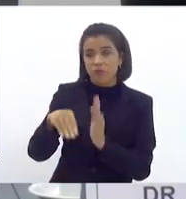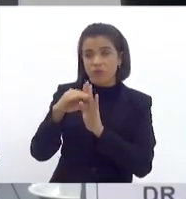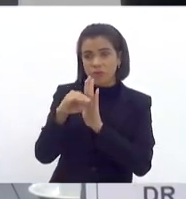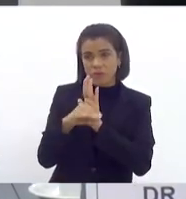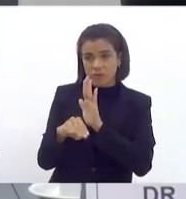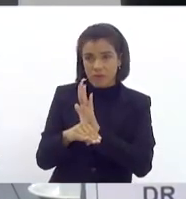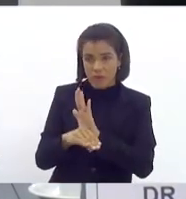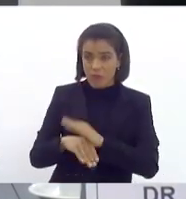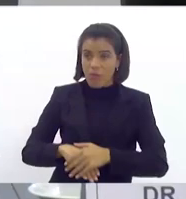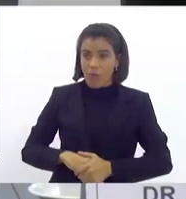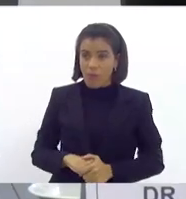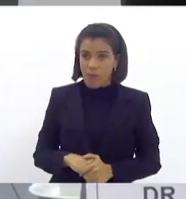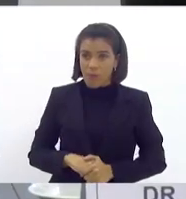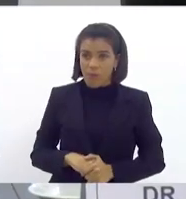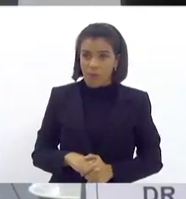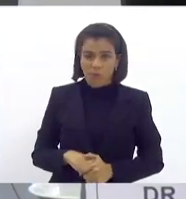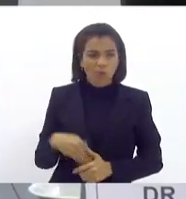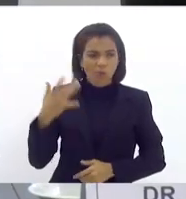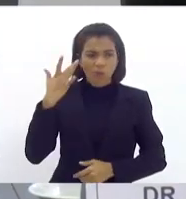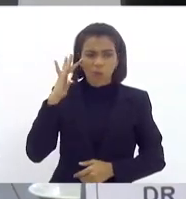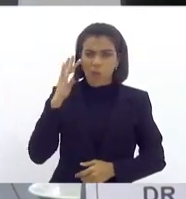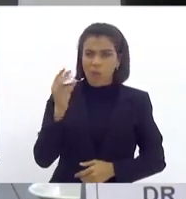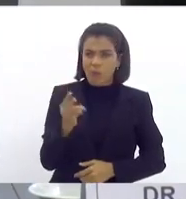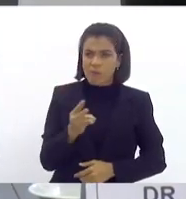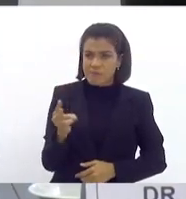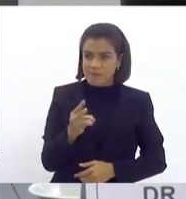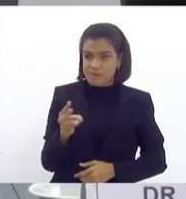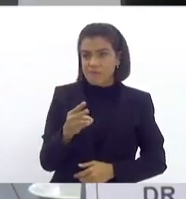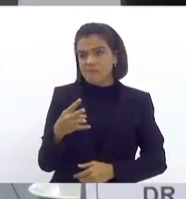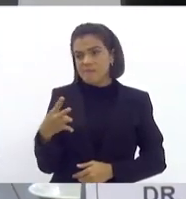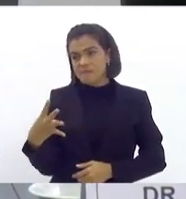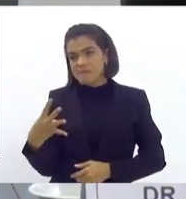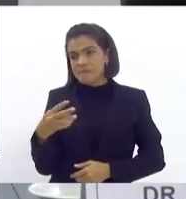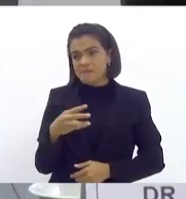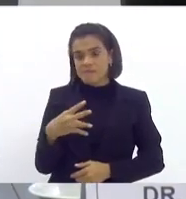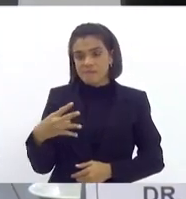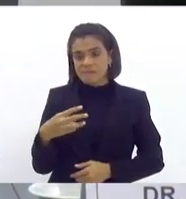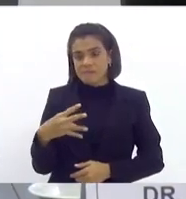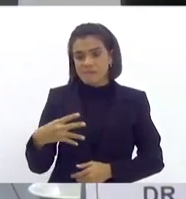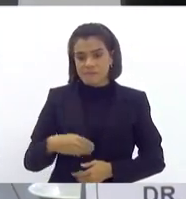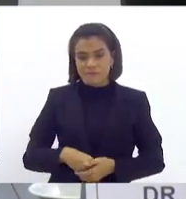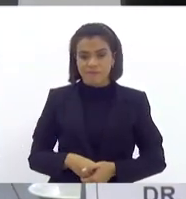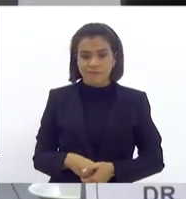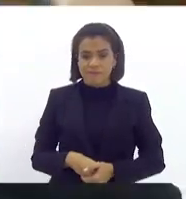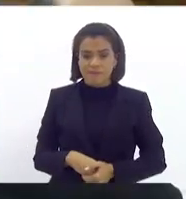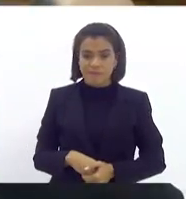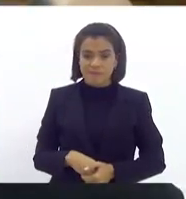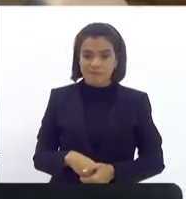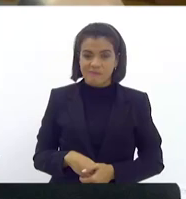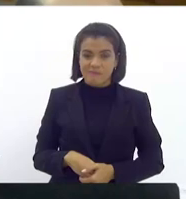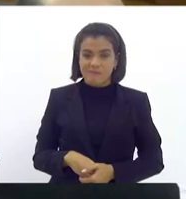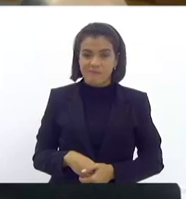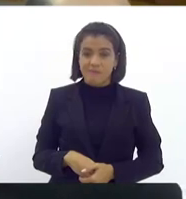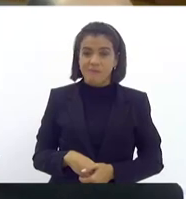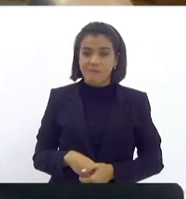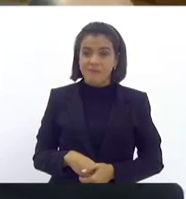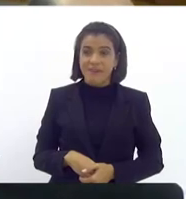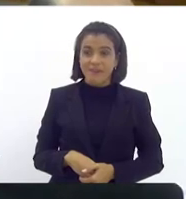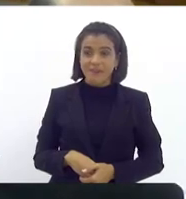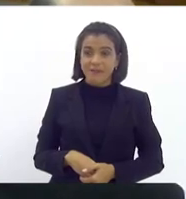o... Acho que é só o 33. Presidente. 33 e 34. Presidente. Pois não, deputado Luiz Paulo. Eu